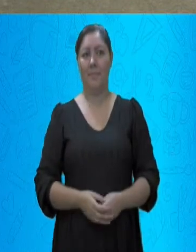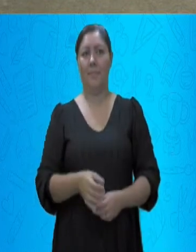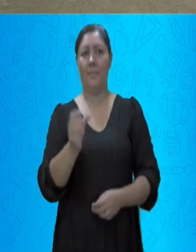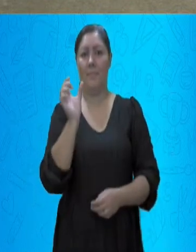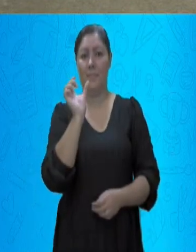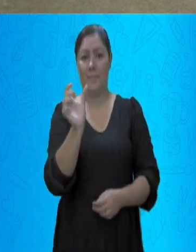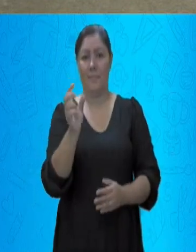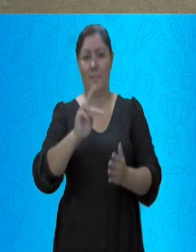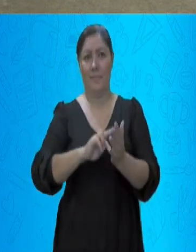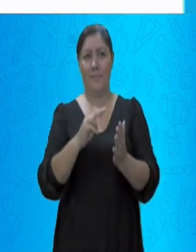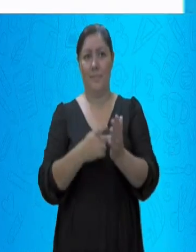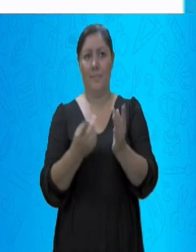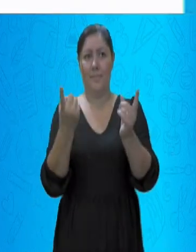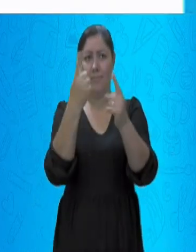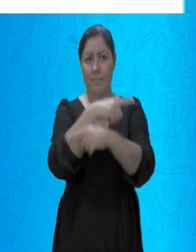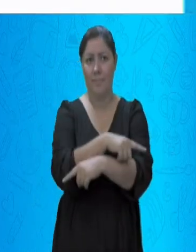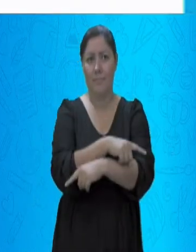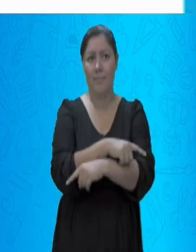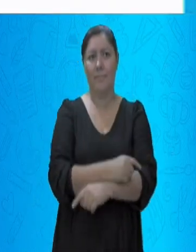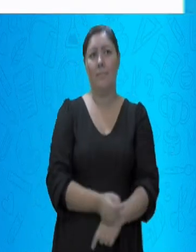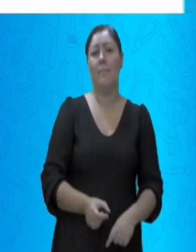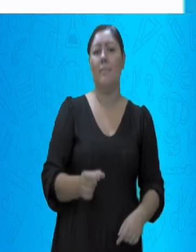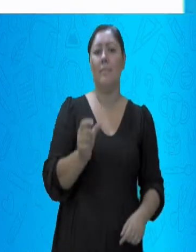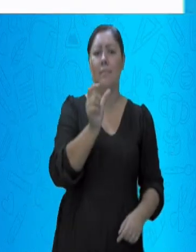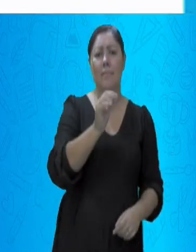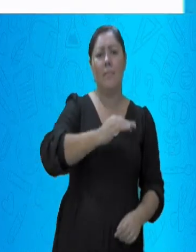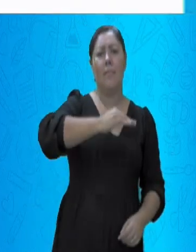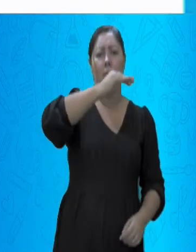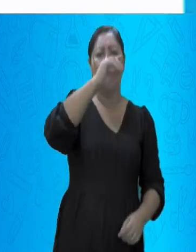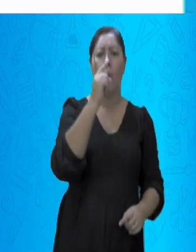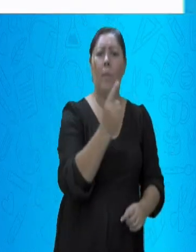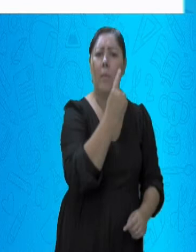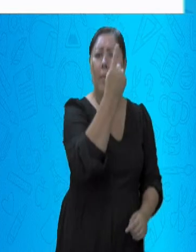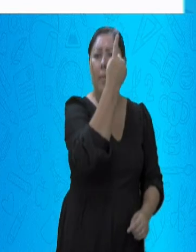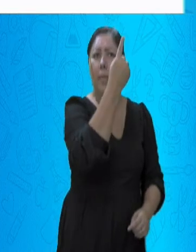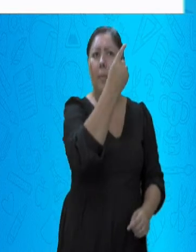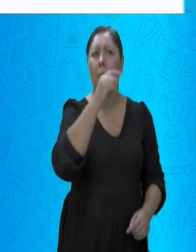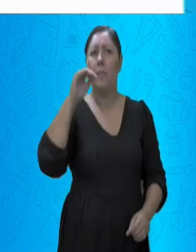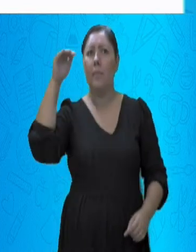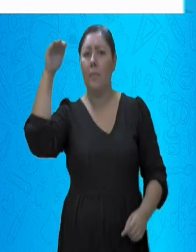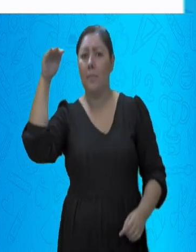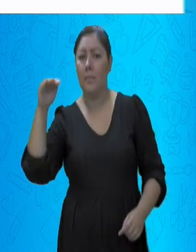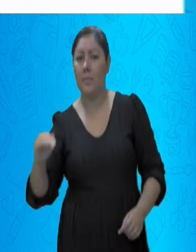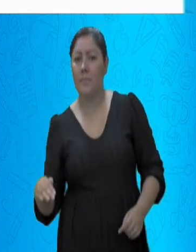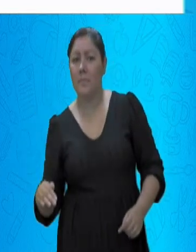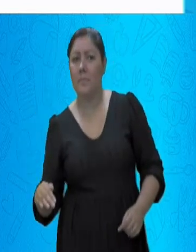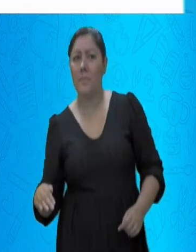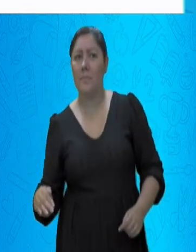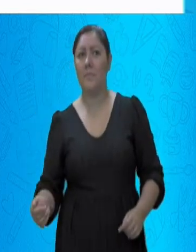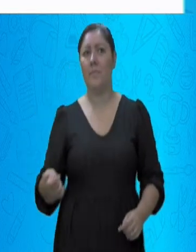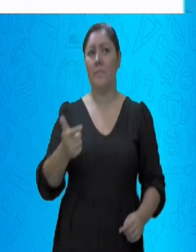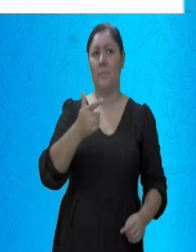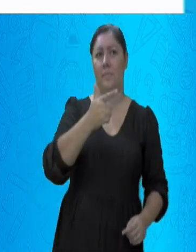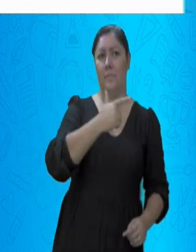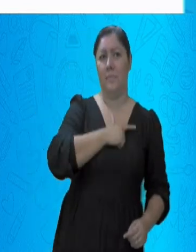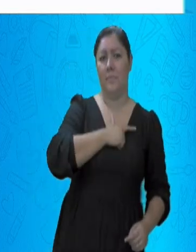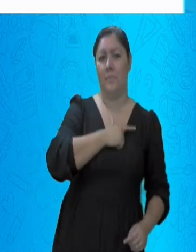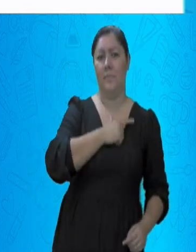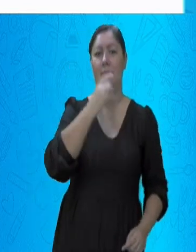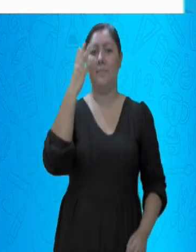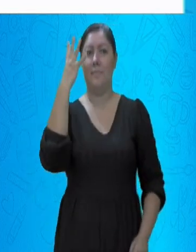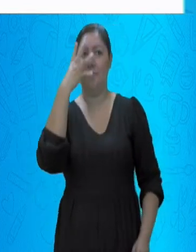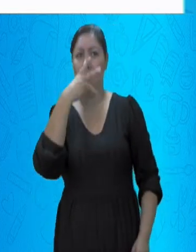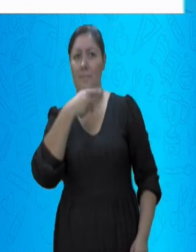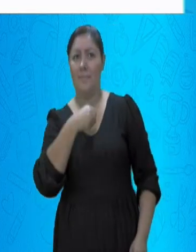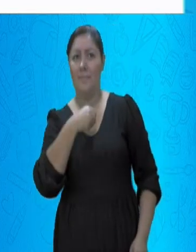contrárias. Antônimo de alto, baixo. Antônimo de feio, bonito. Antônimo de